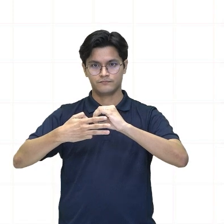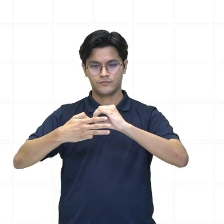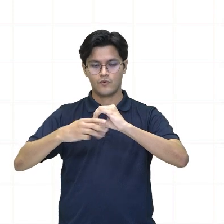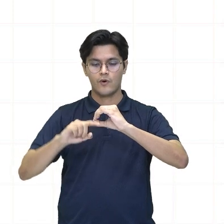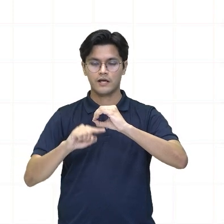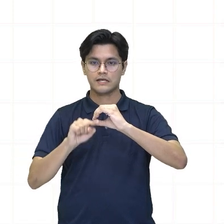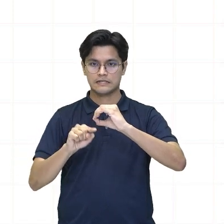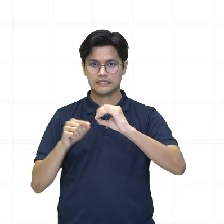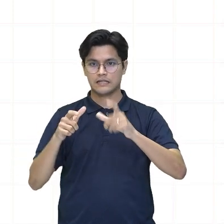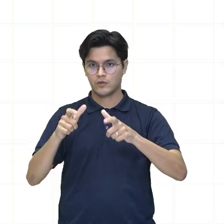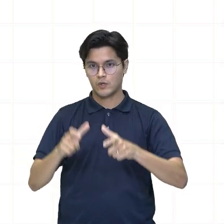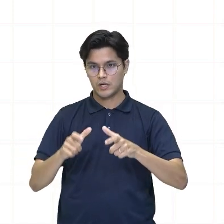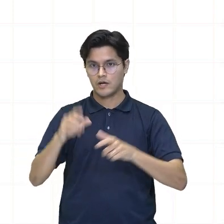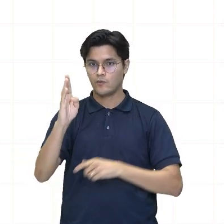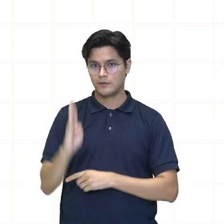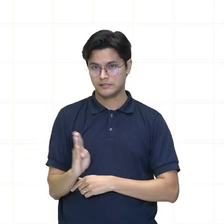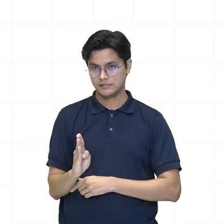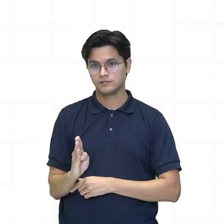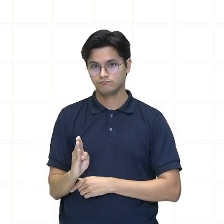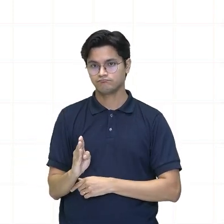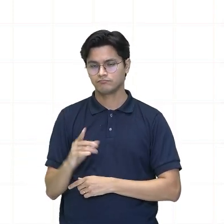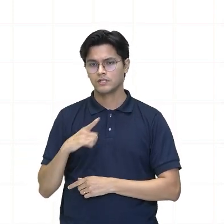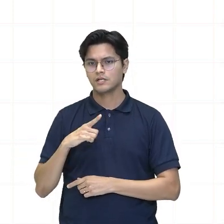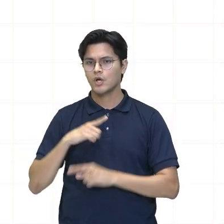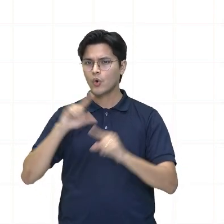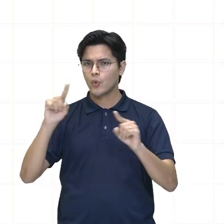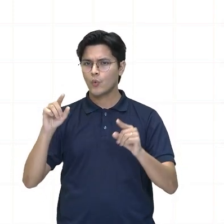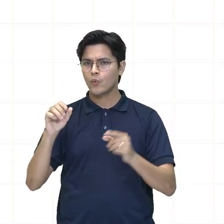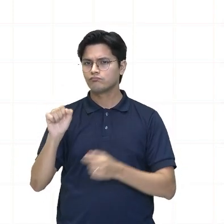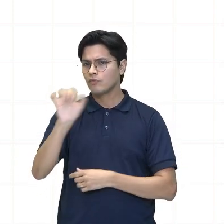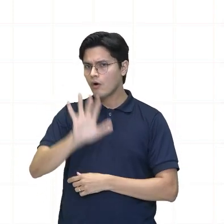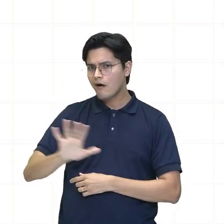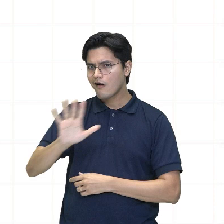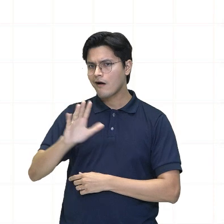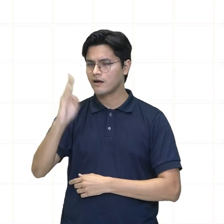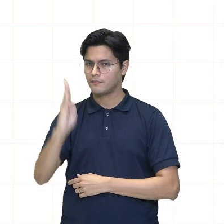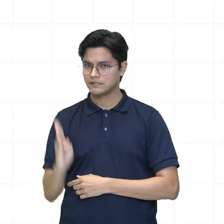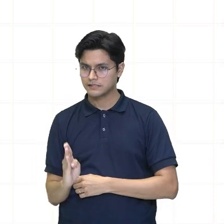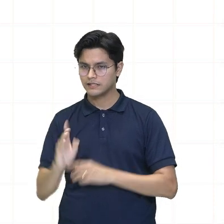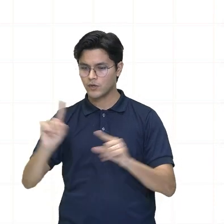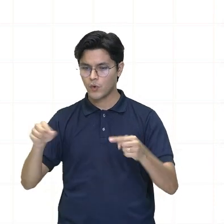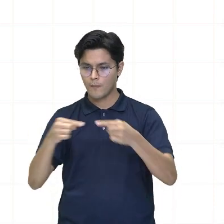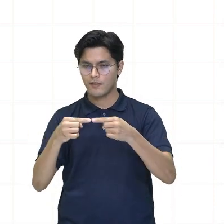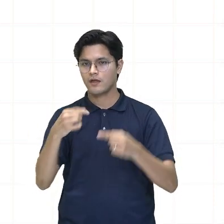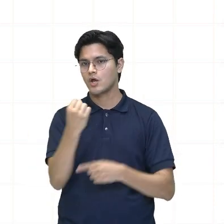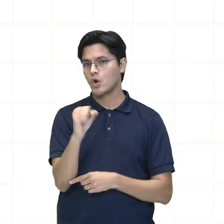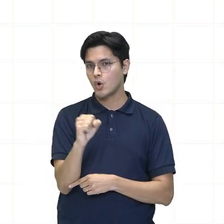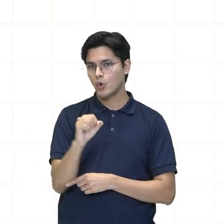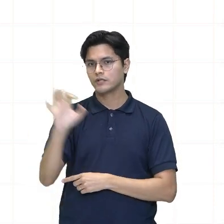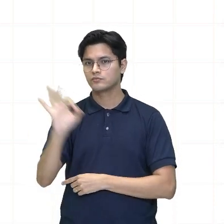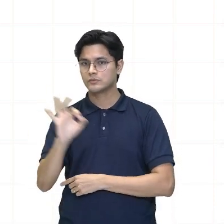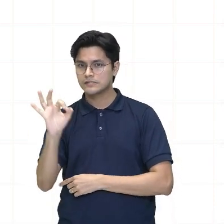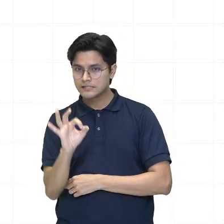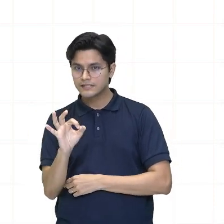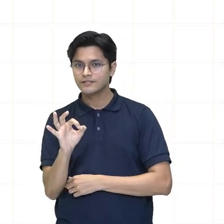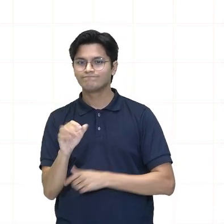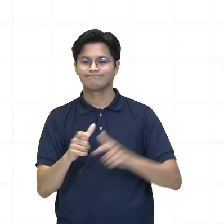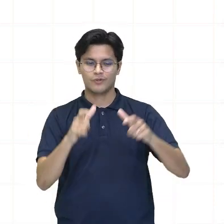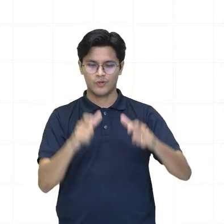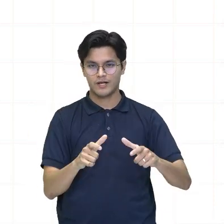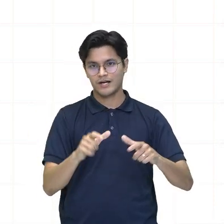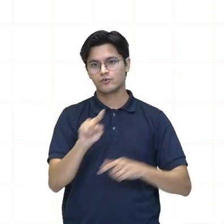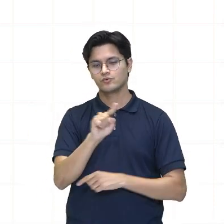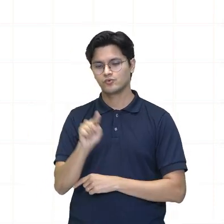sul. Os 8% do território brasileiro está na zona temperada do sul. Ou